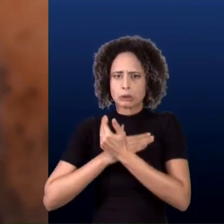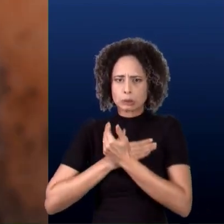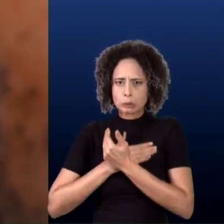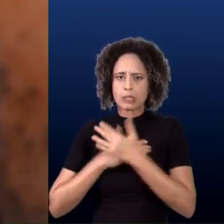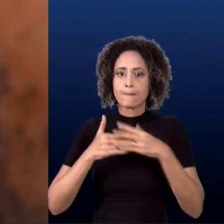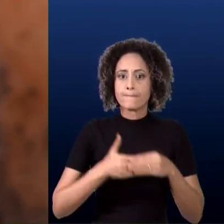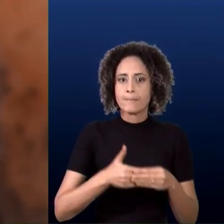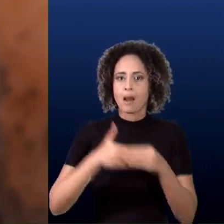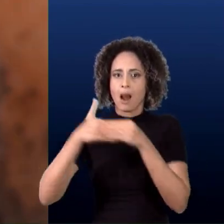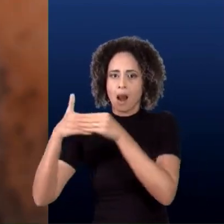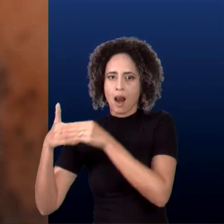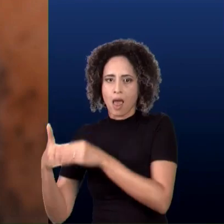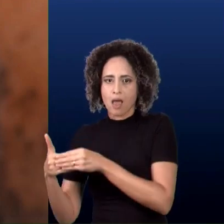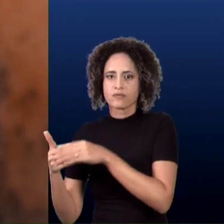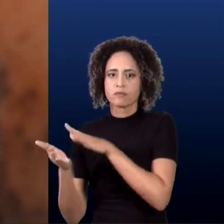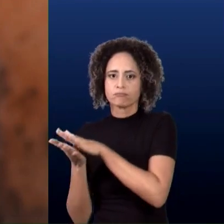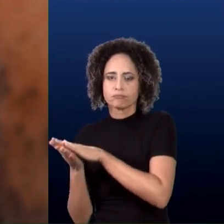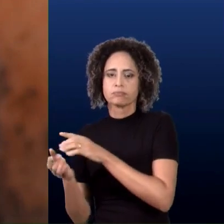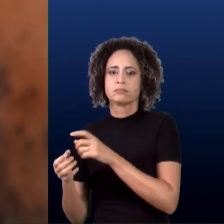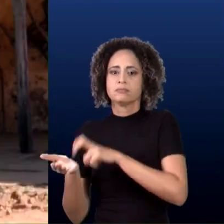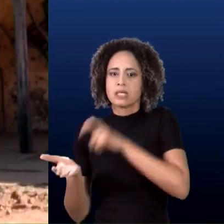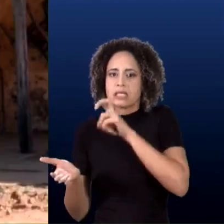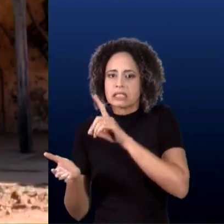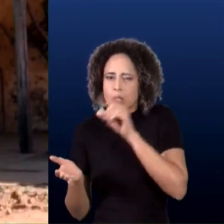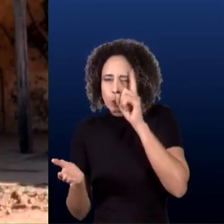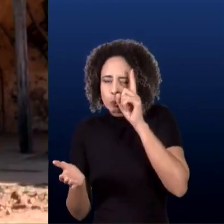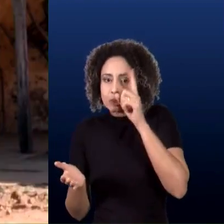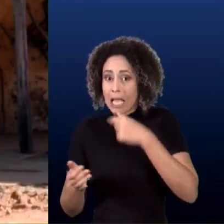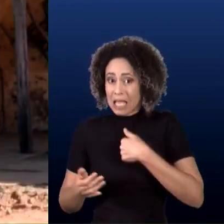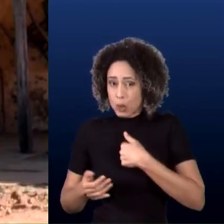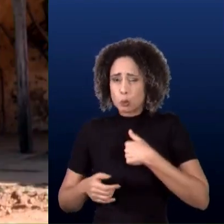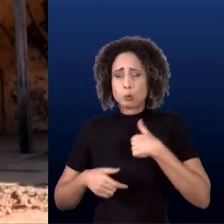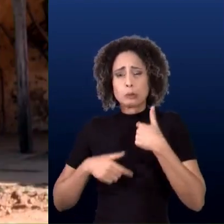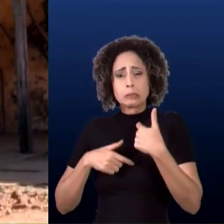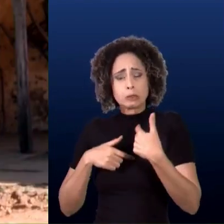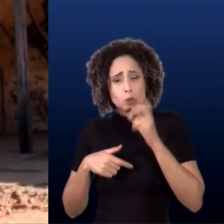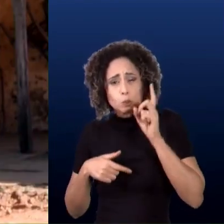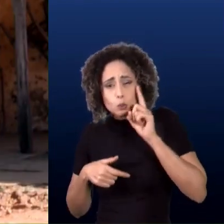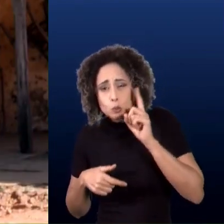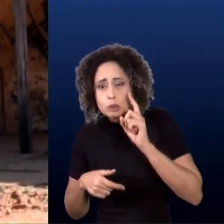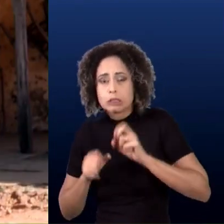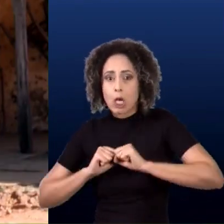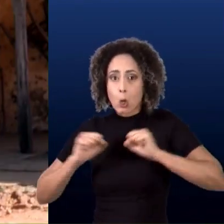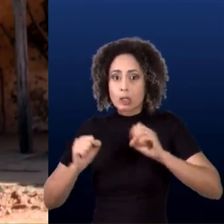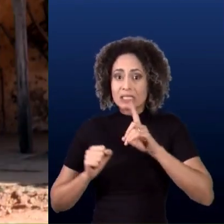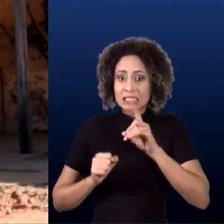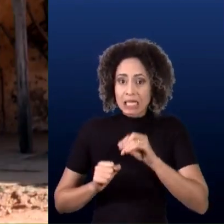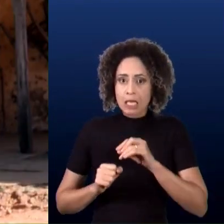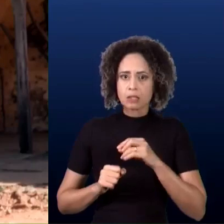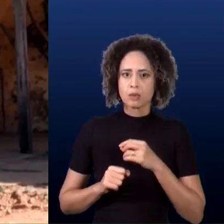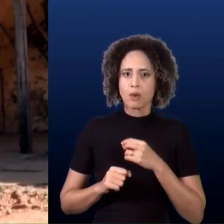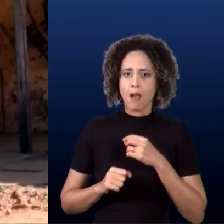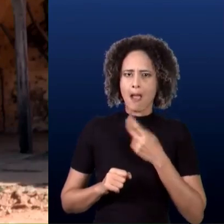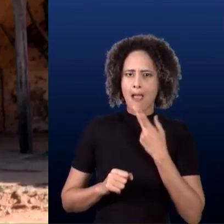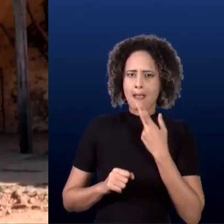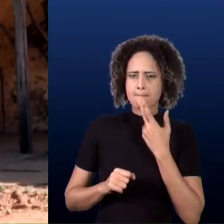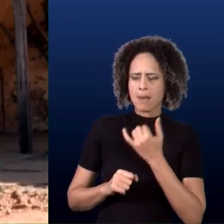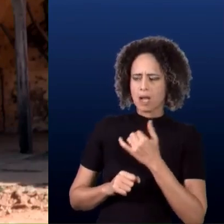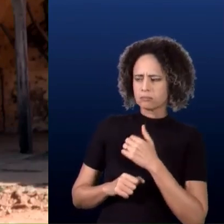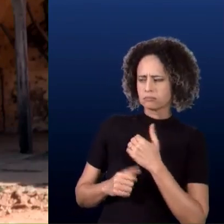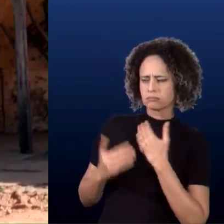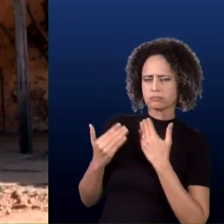alguém para ir buscar as revistas na distribuidora de manhã cedo. E eu comecei a acordar muito cedo, sair de casa para fazer essa atividade e meu